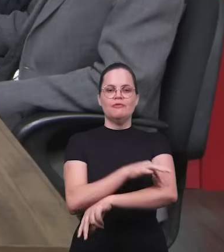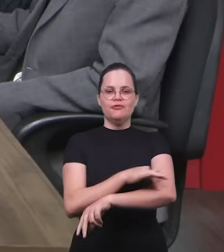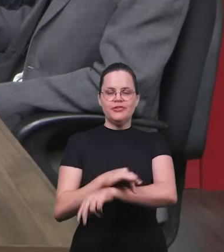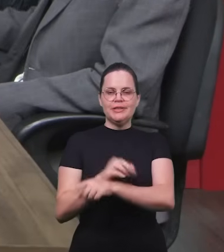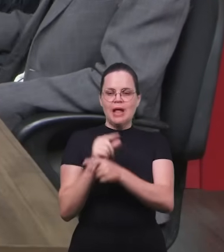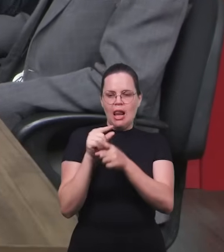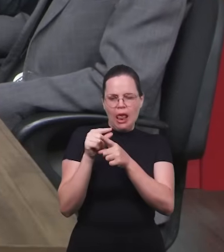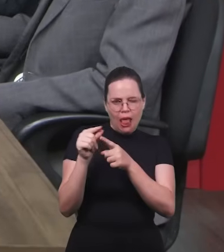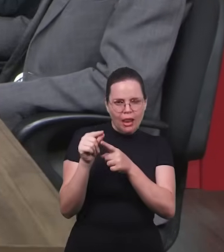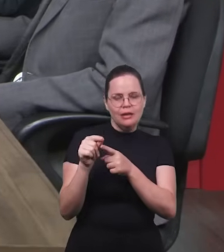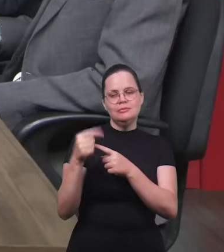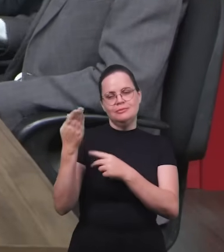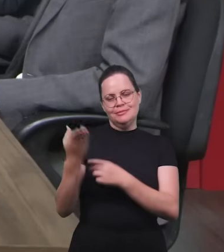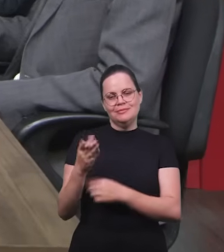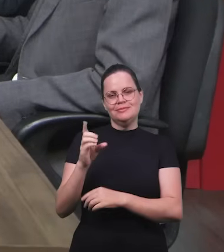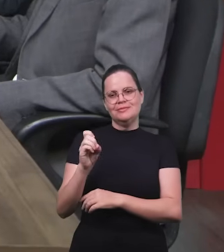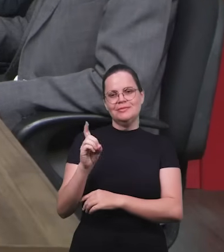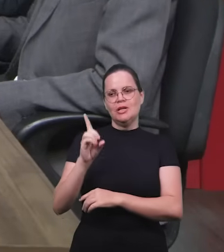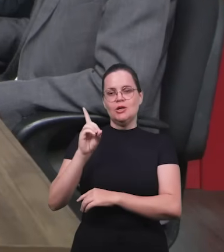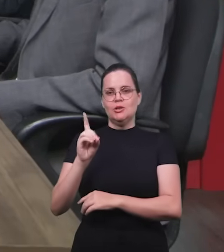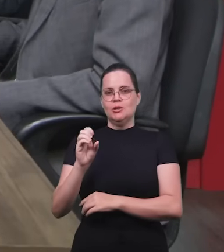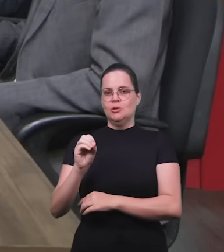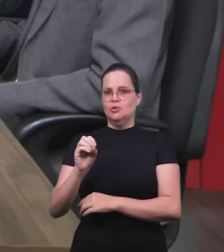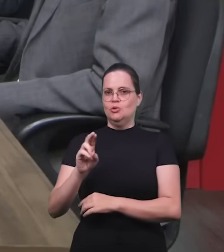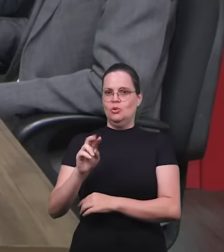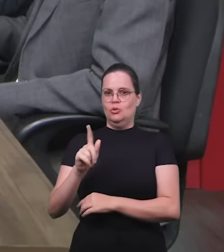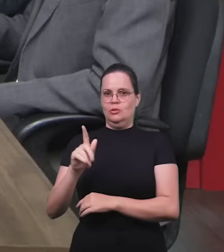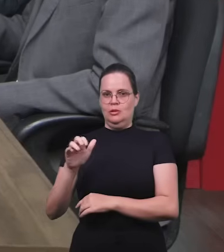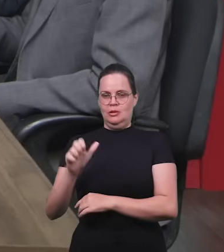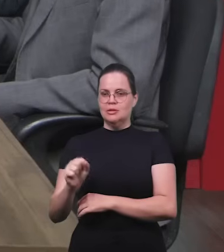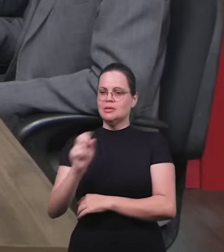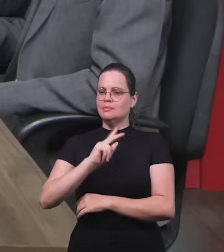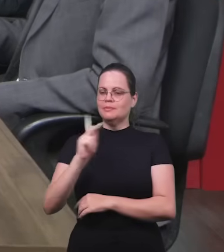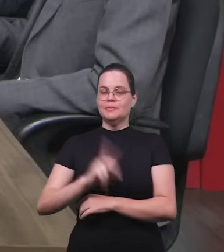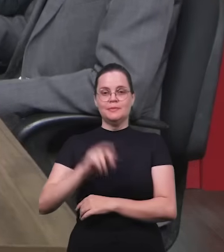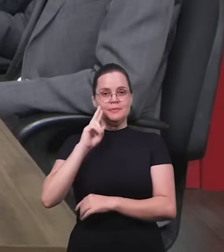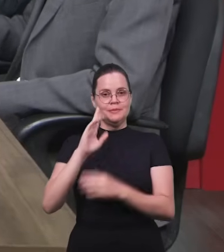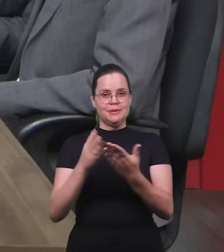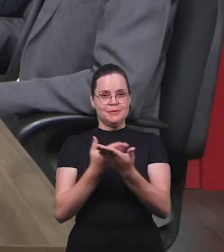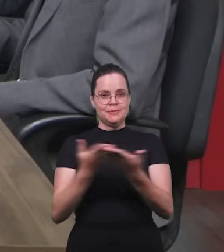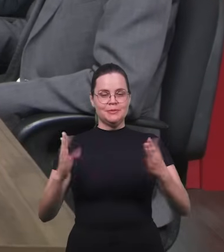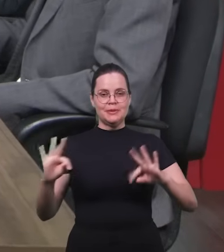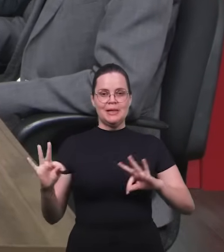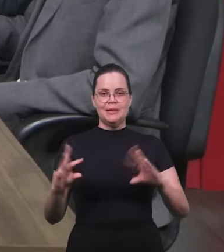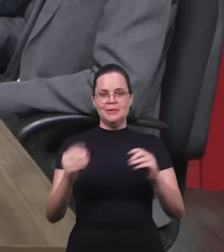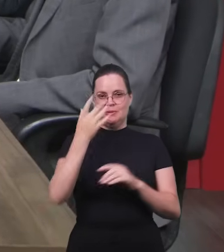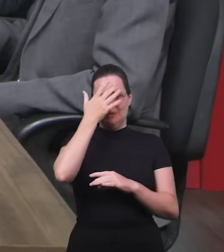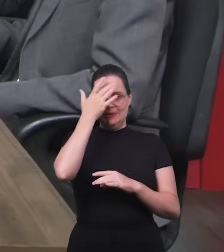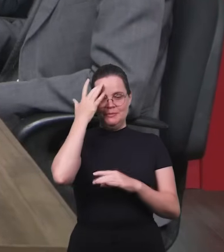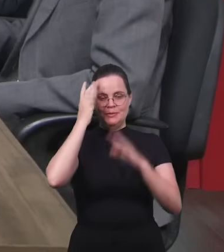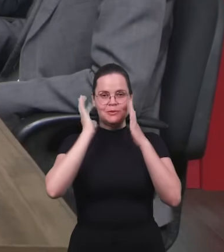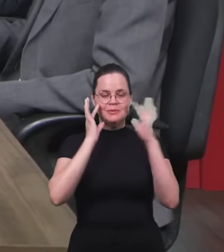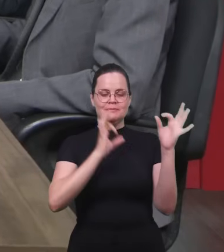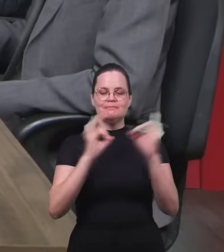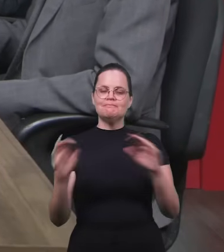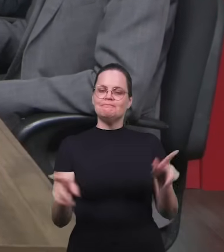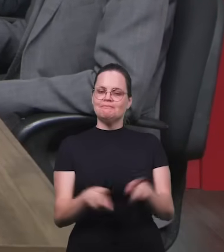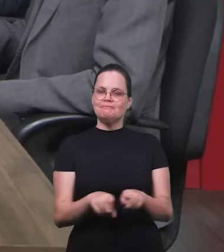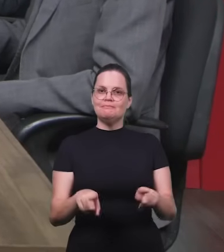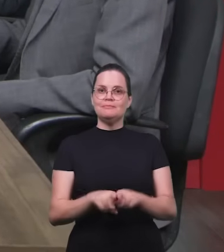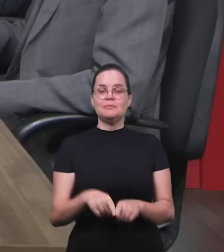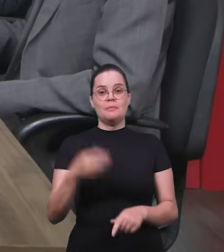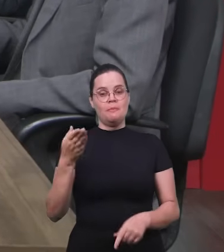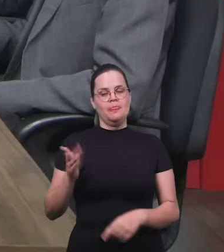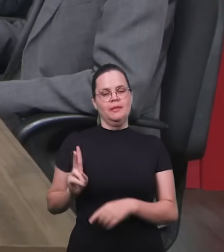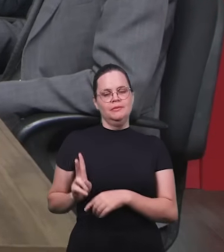quântica. Douglas, paz do Senhor. Pai do Senhor, William, pastores, todos os irmãos. Maravilha. Prazer de estar aqui, né?